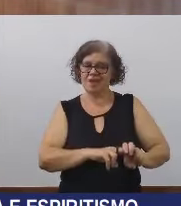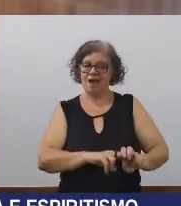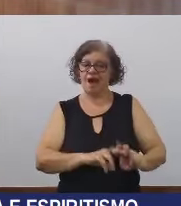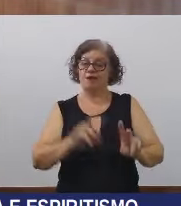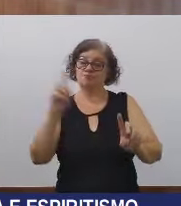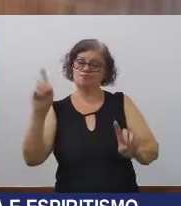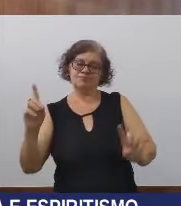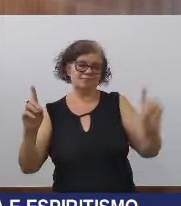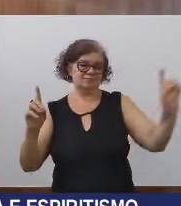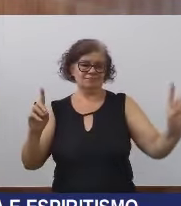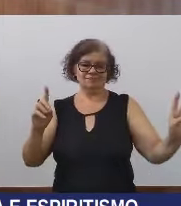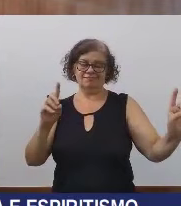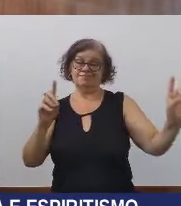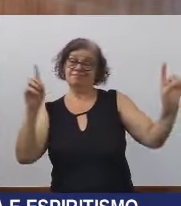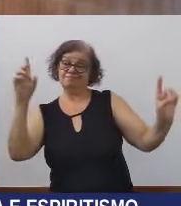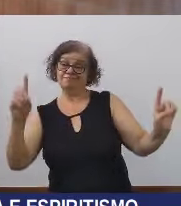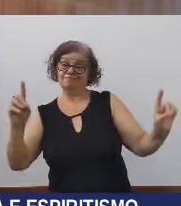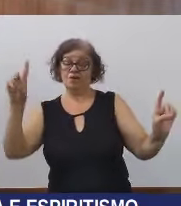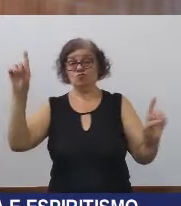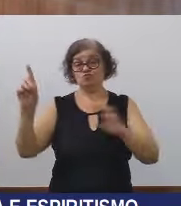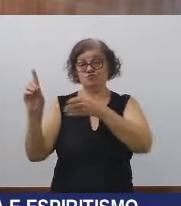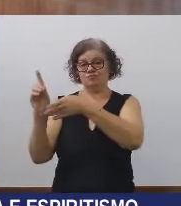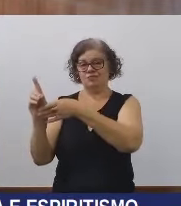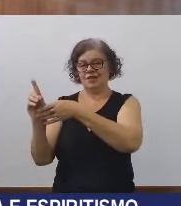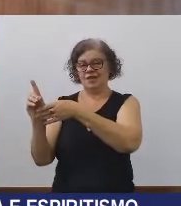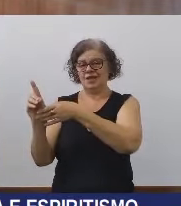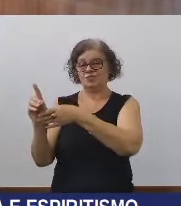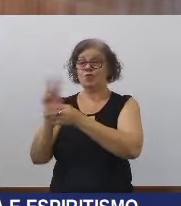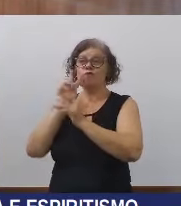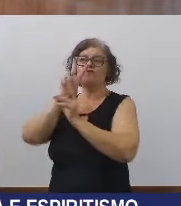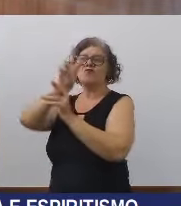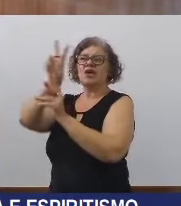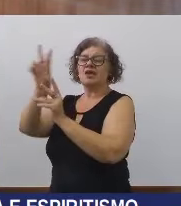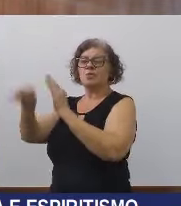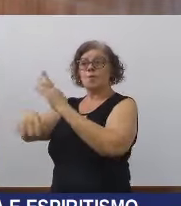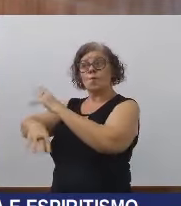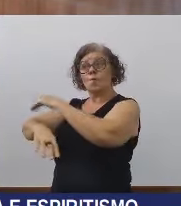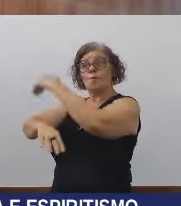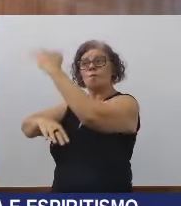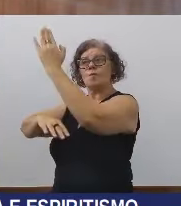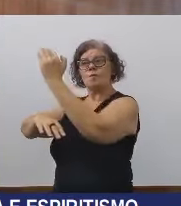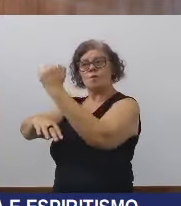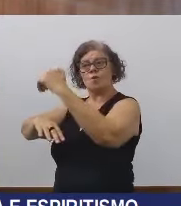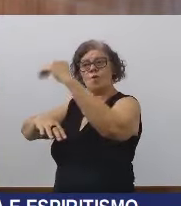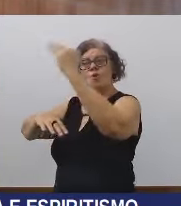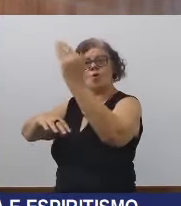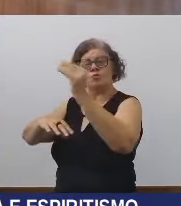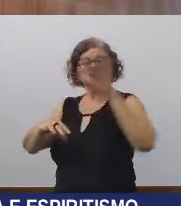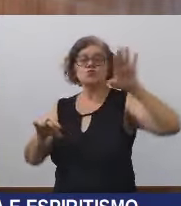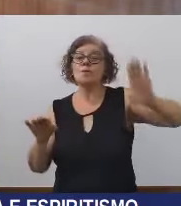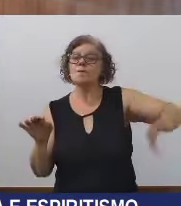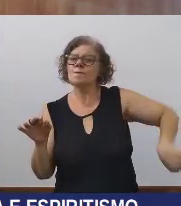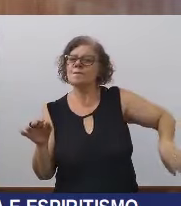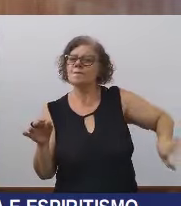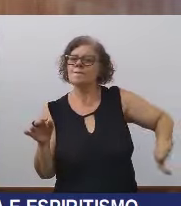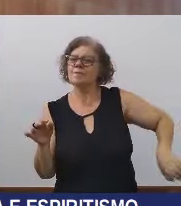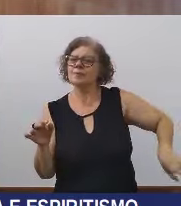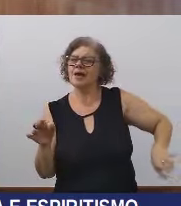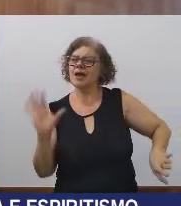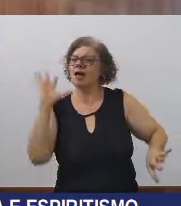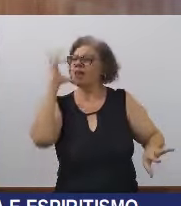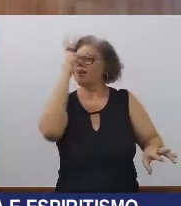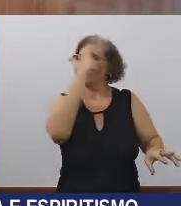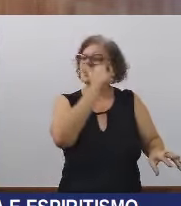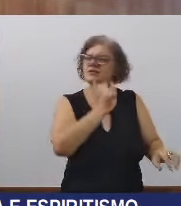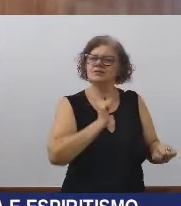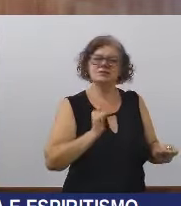direito, se traduzem em dunas maravilhosas, praias estonteantes